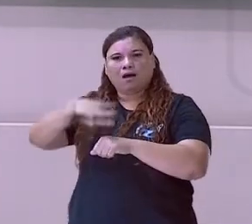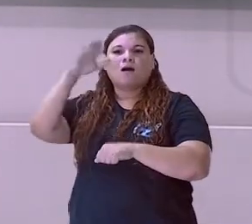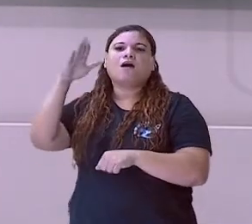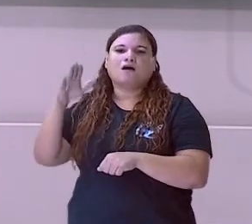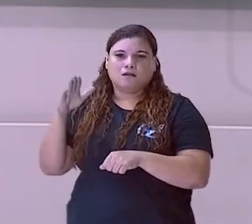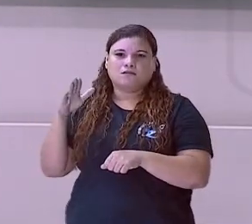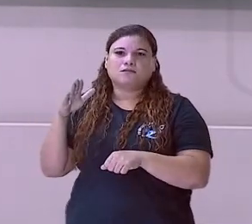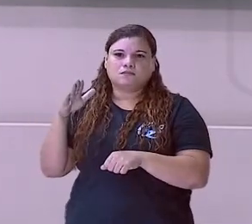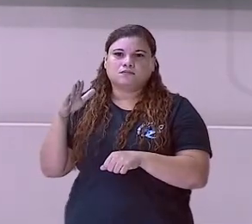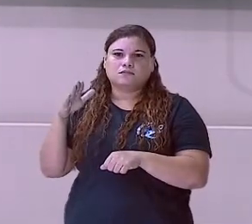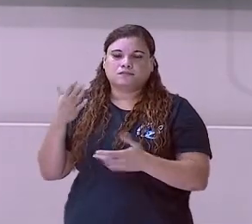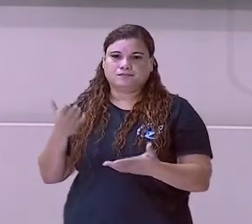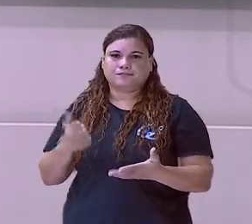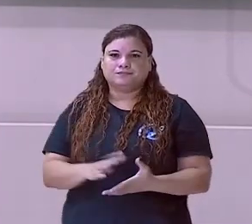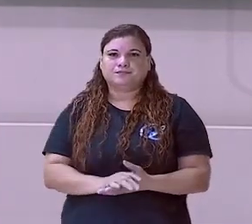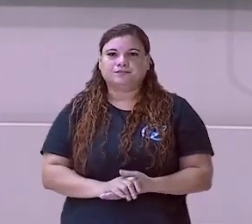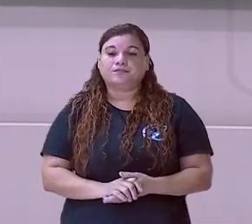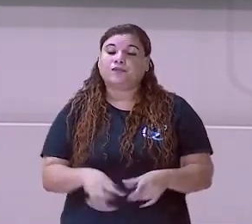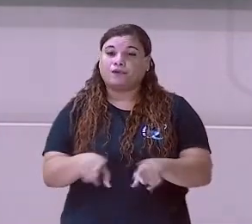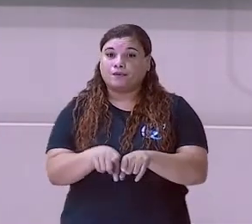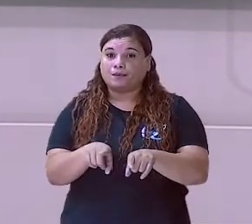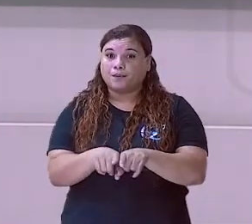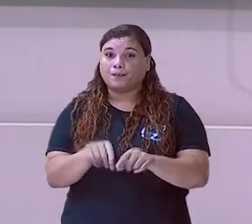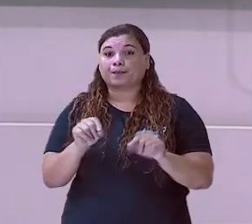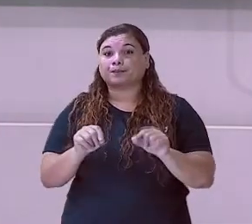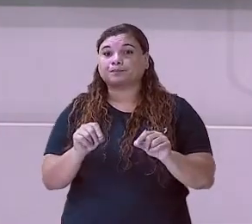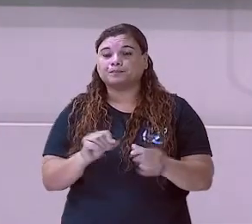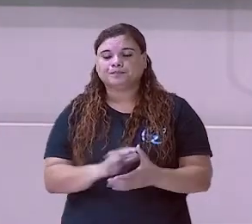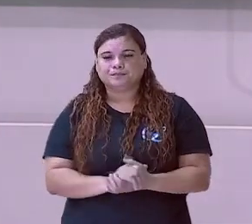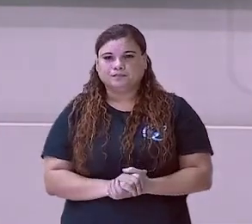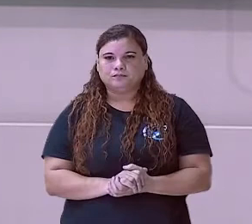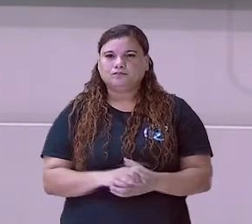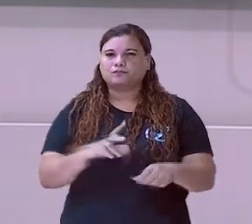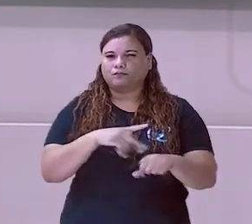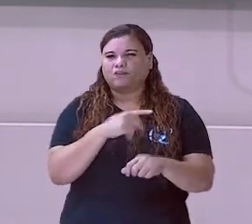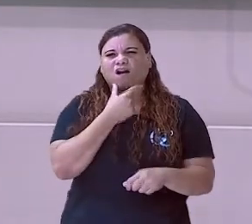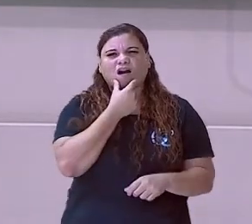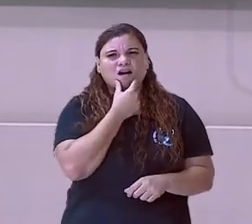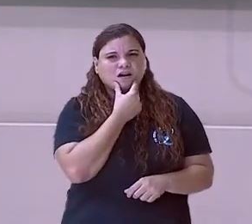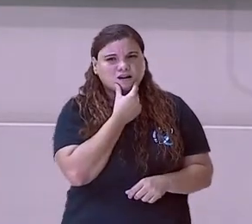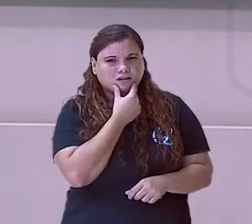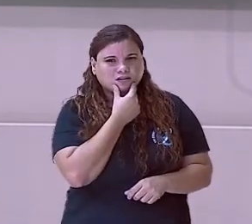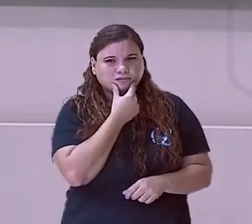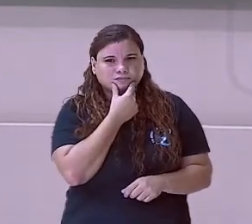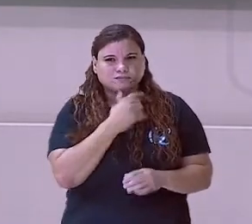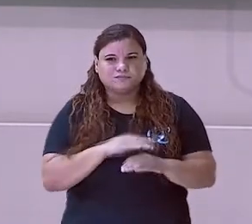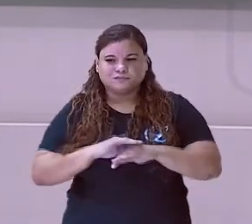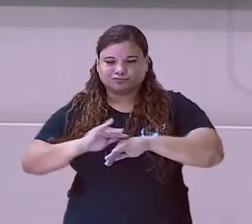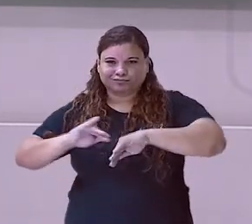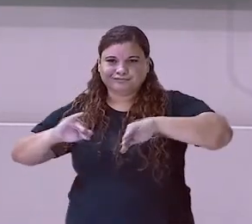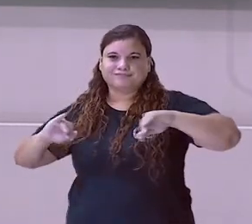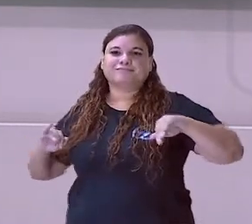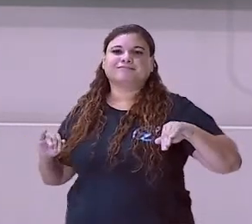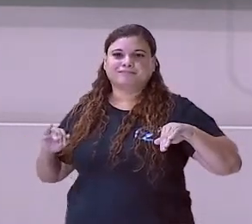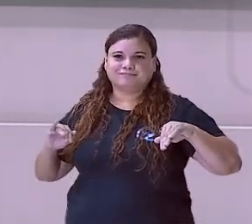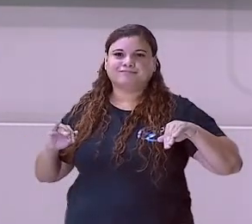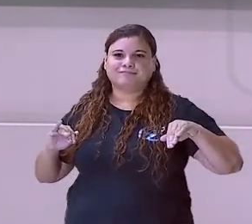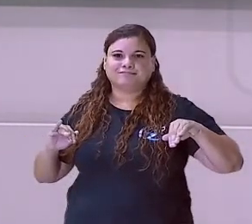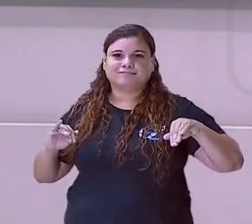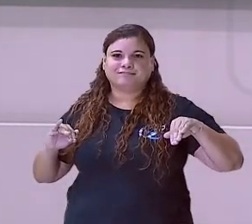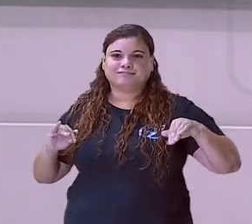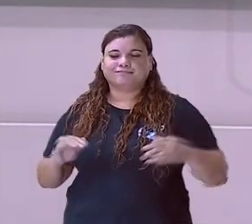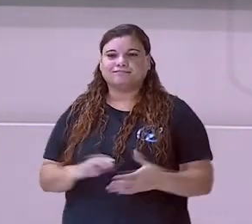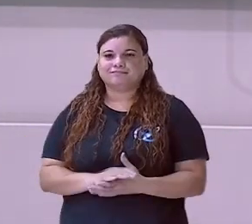a Inglaterra ou a Grã-Bretanha, ela saiu do bloco. Ok? Então,